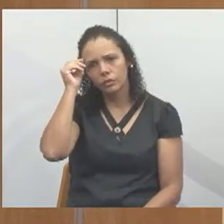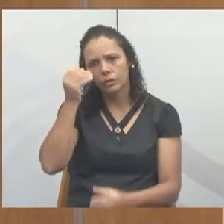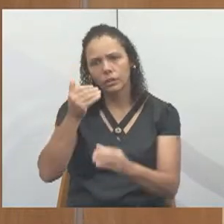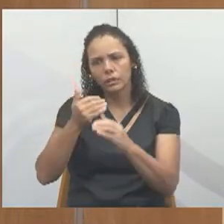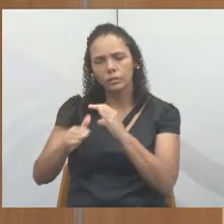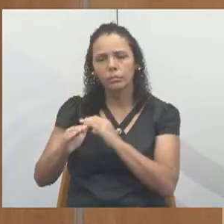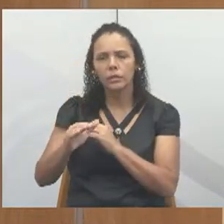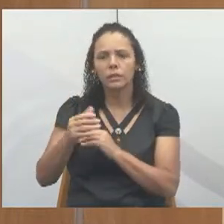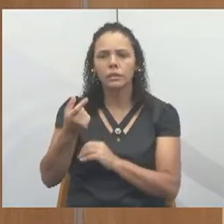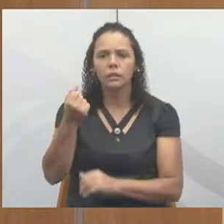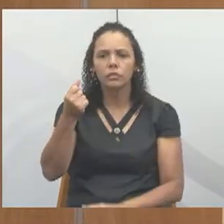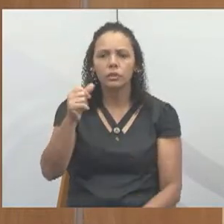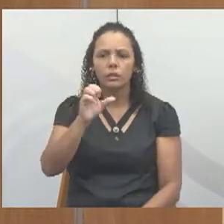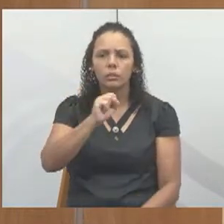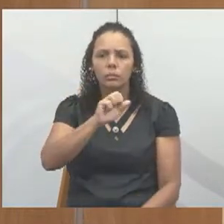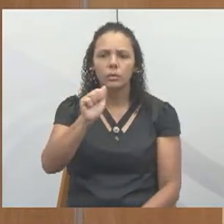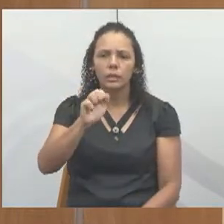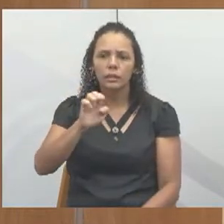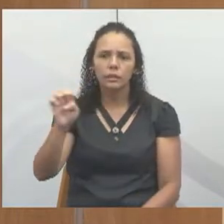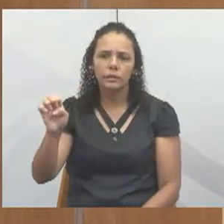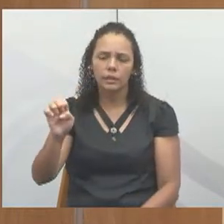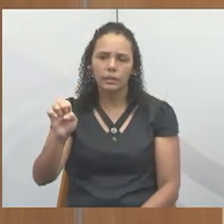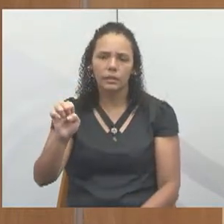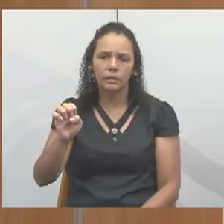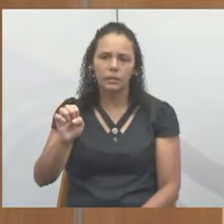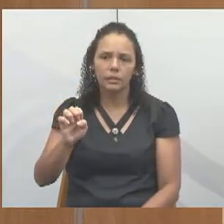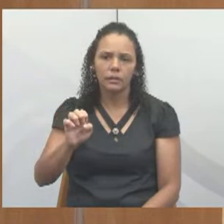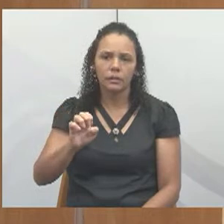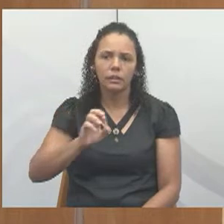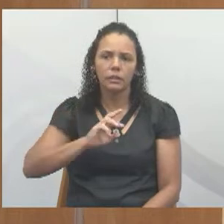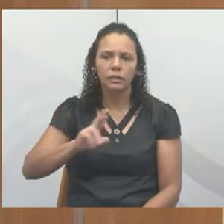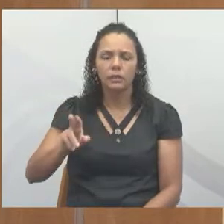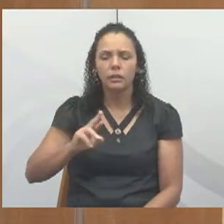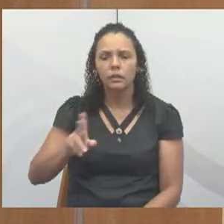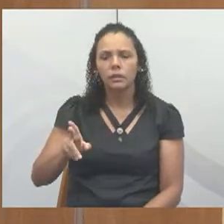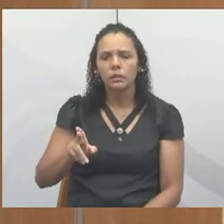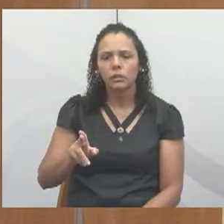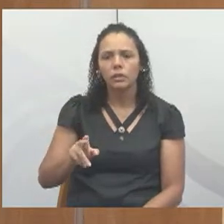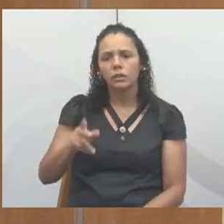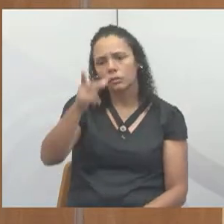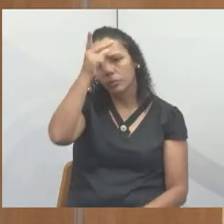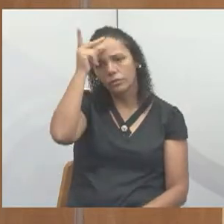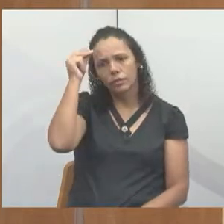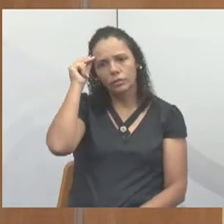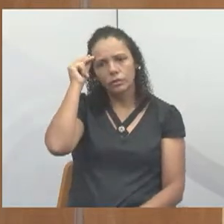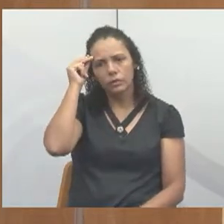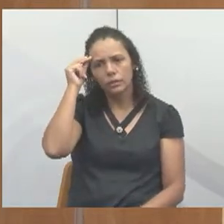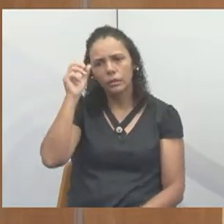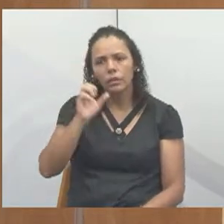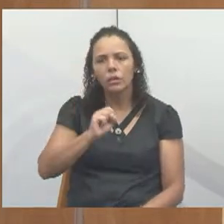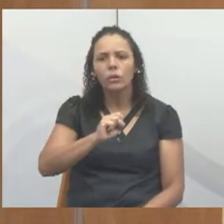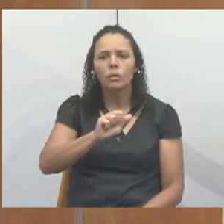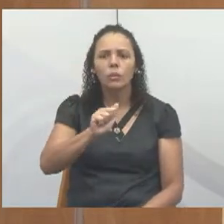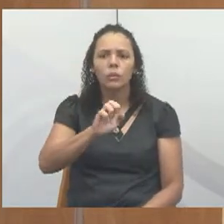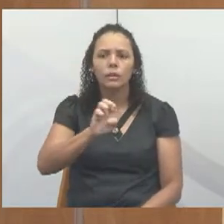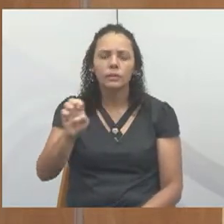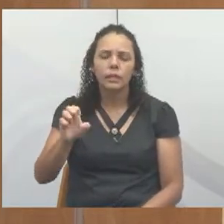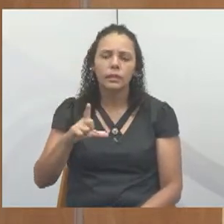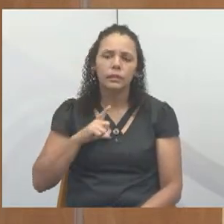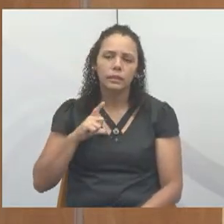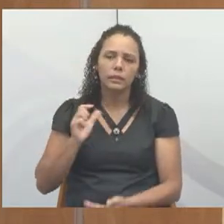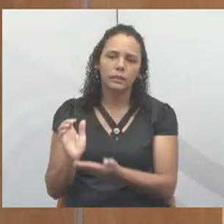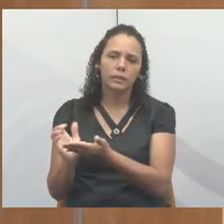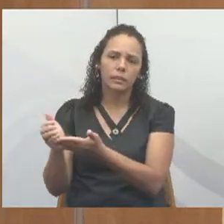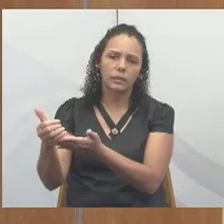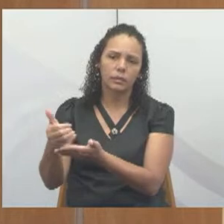SAI. Então, não vem recurso do cofre público municipal e vai para o SAI. O SAI ele tem a receita própria e a